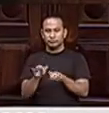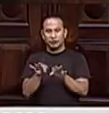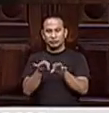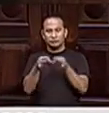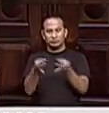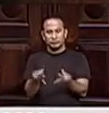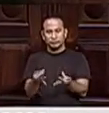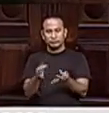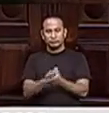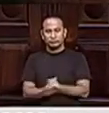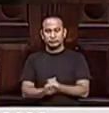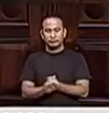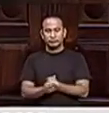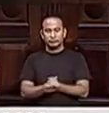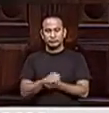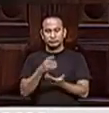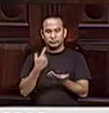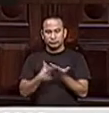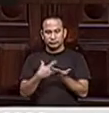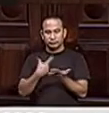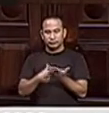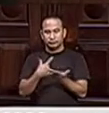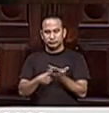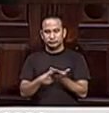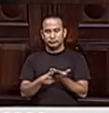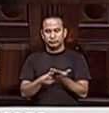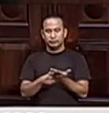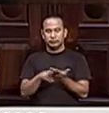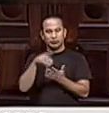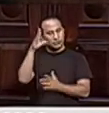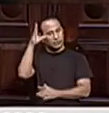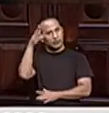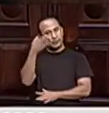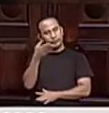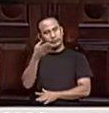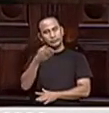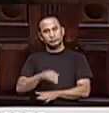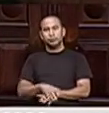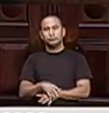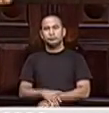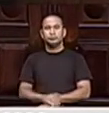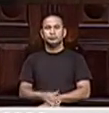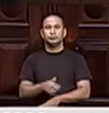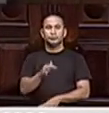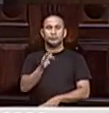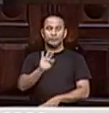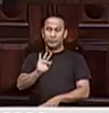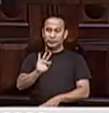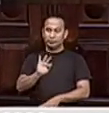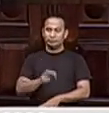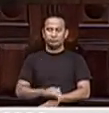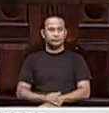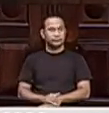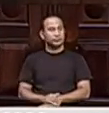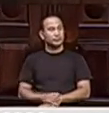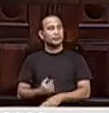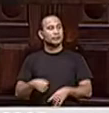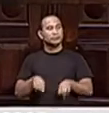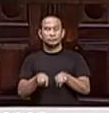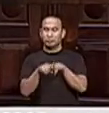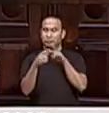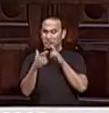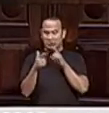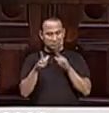simplesmente confirmar a decisão do Tribunal Regional Federal, então não